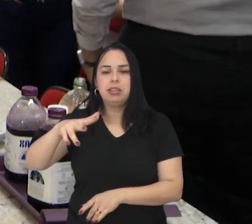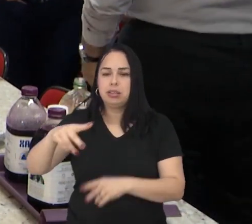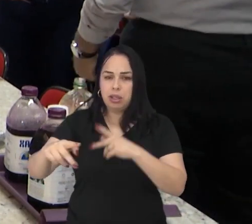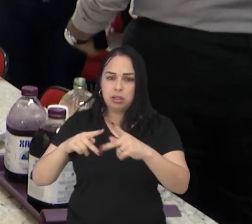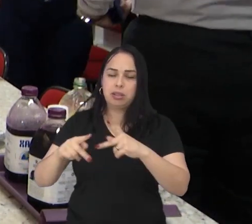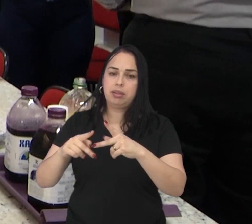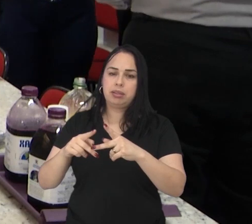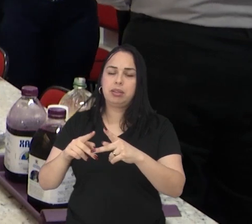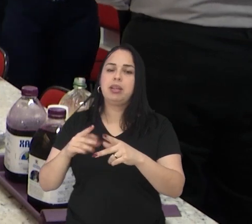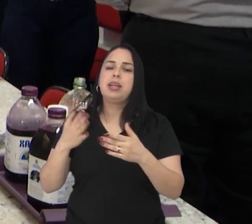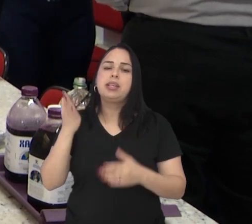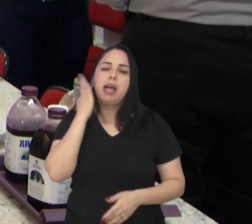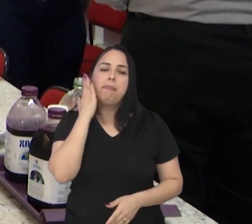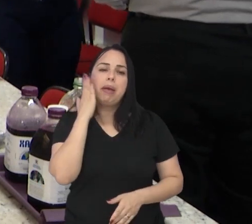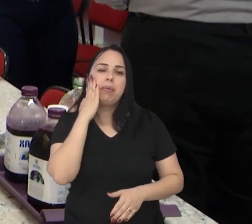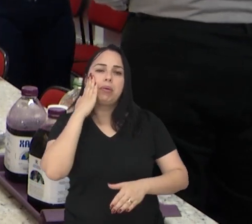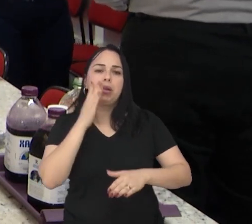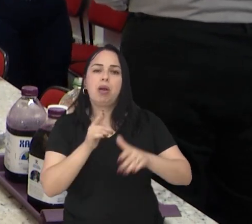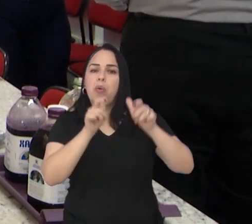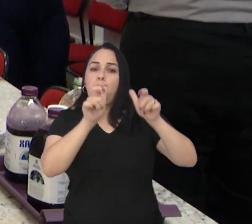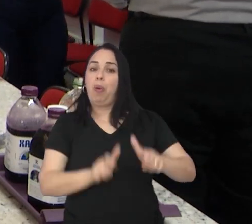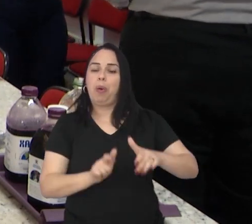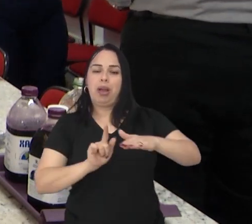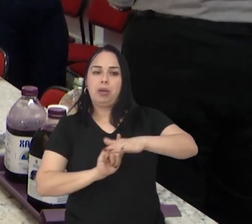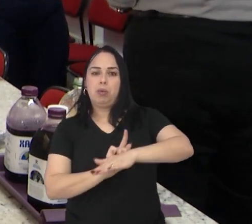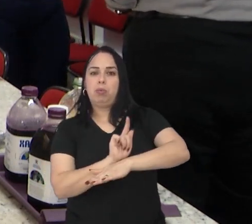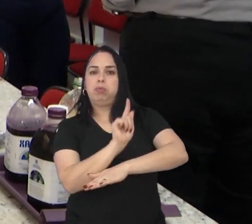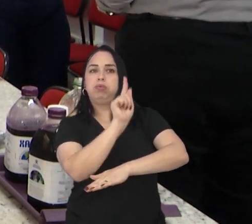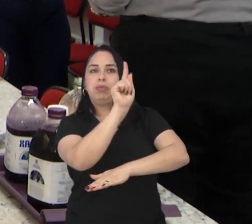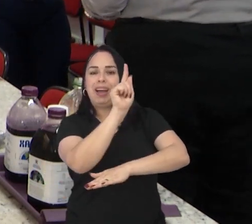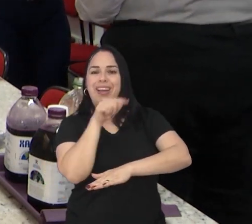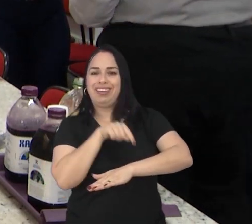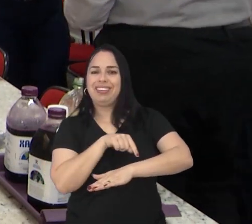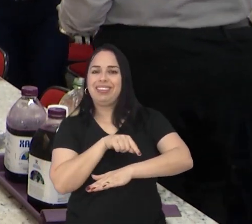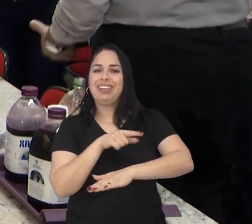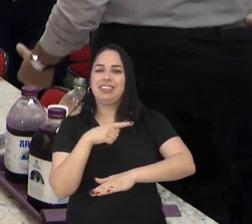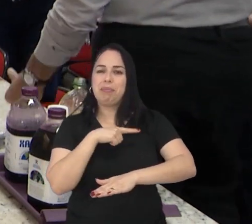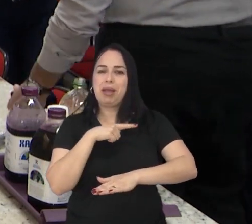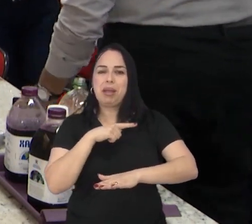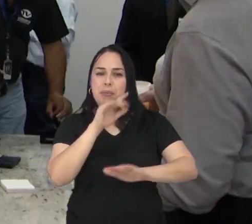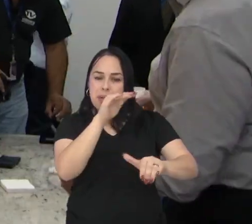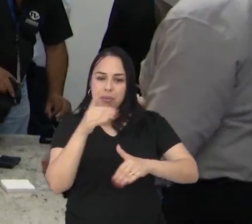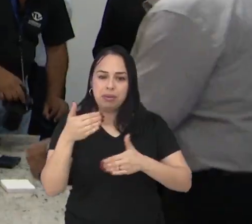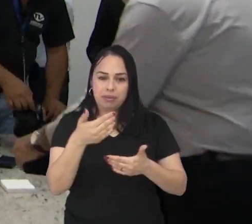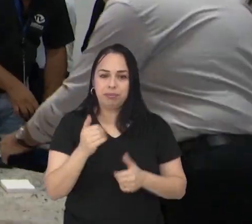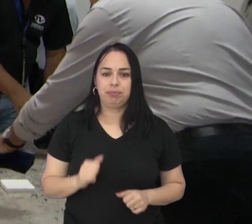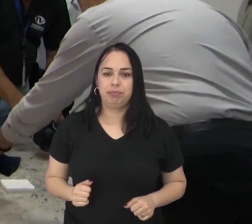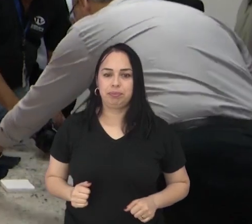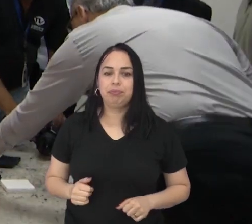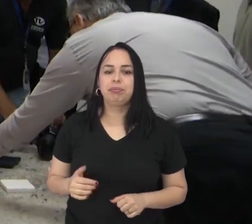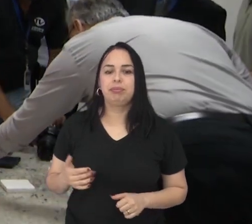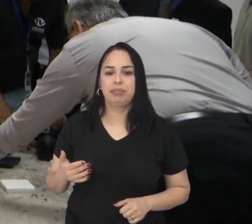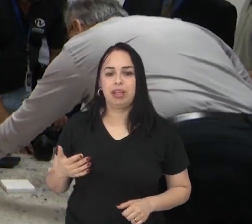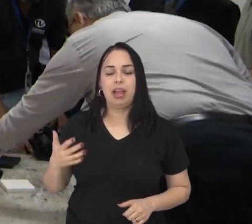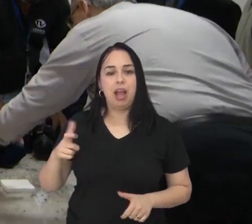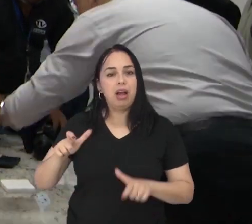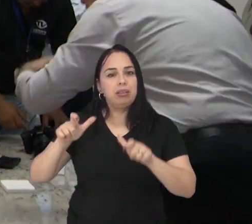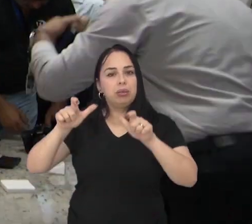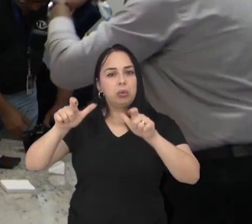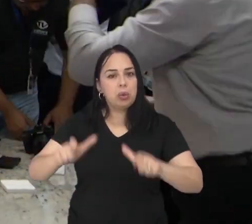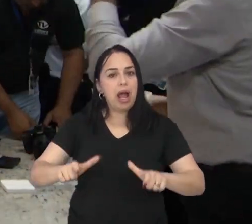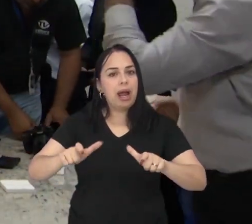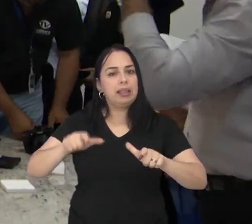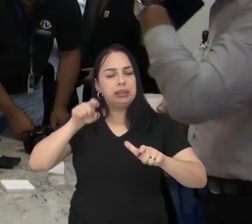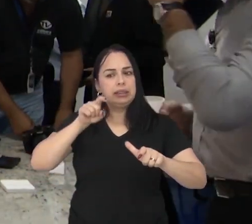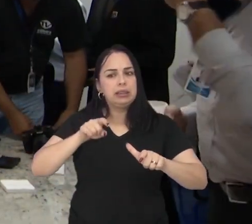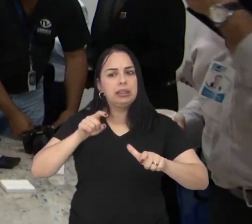lugar onde tem um monumento que se torna um monumento histórico para a nossa cidade. A gente sempre passava, né, foi